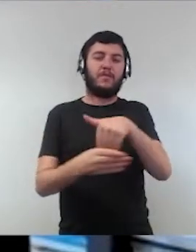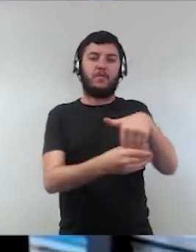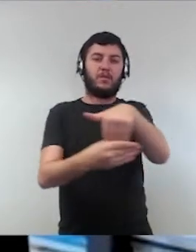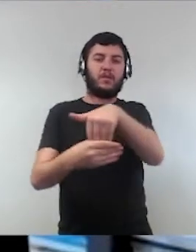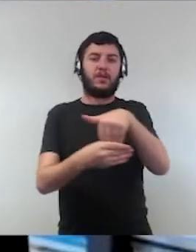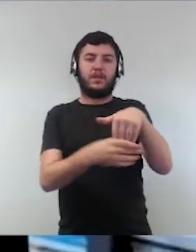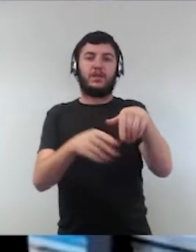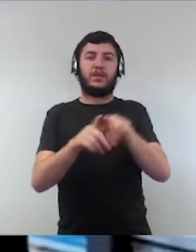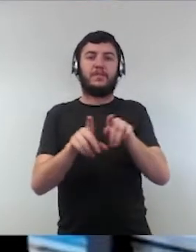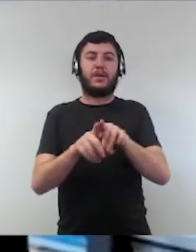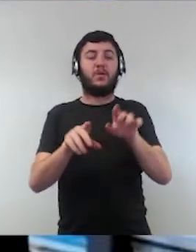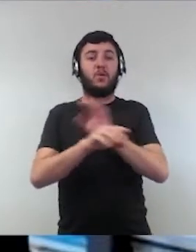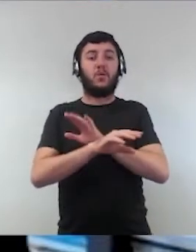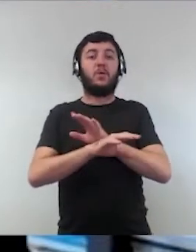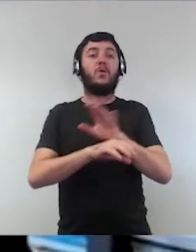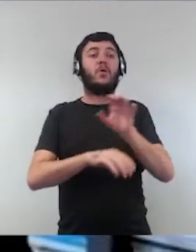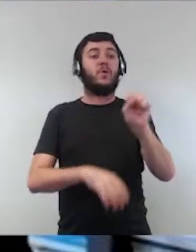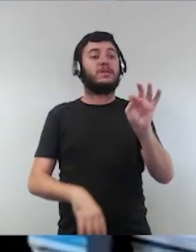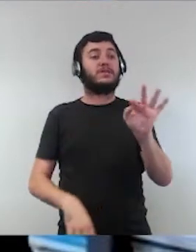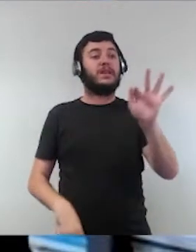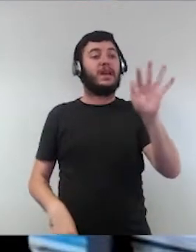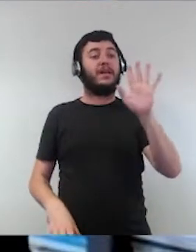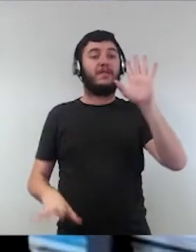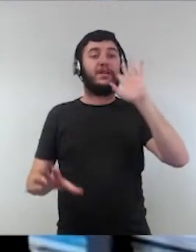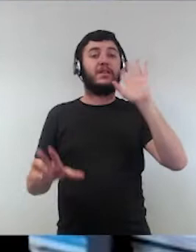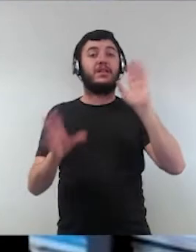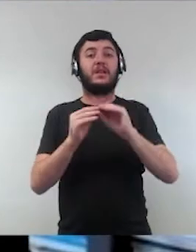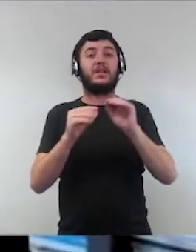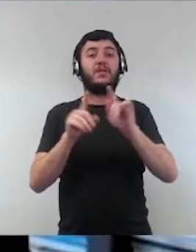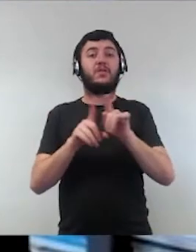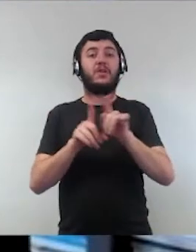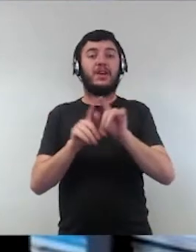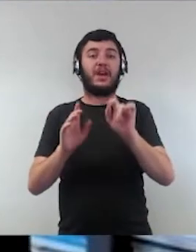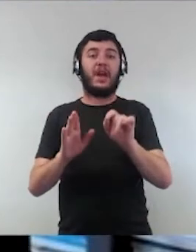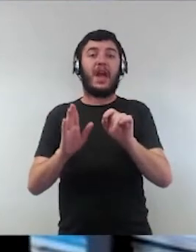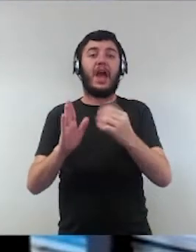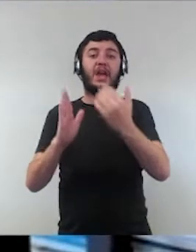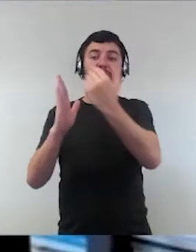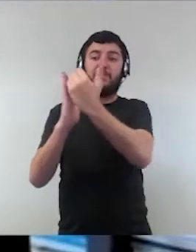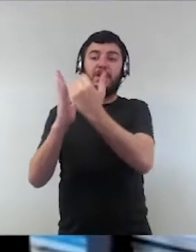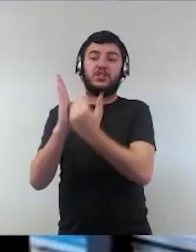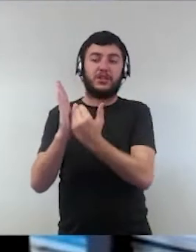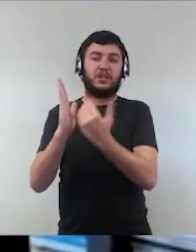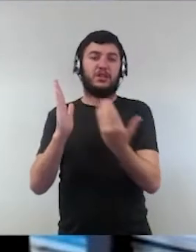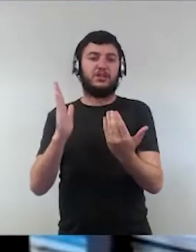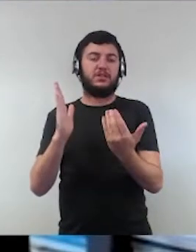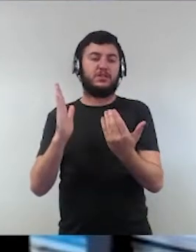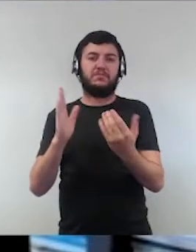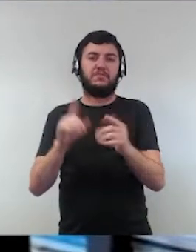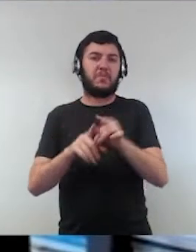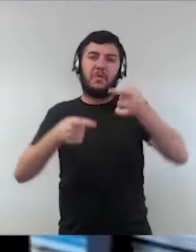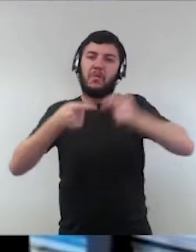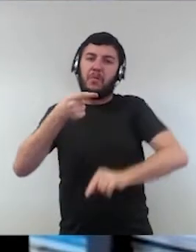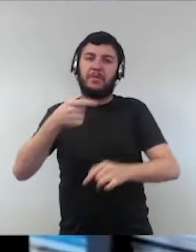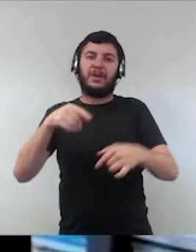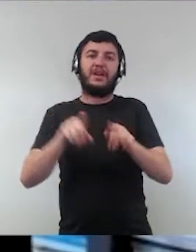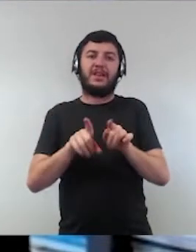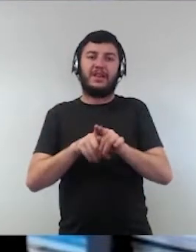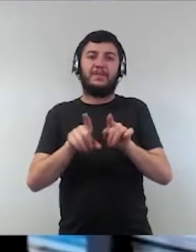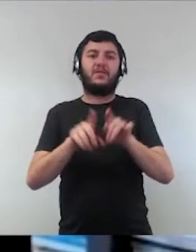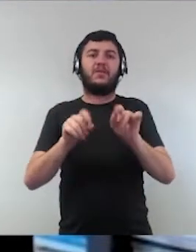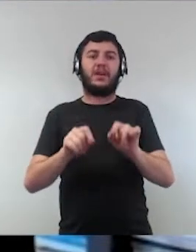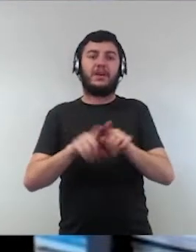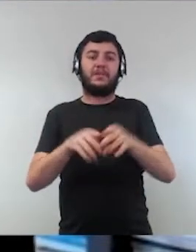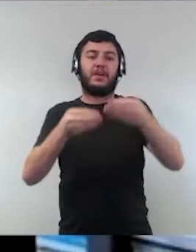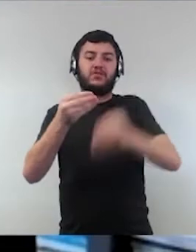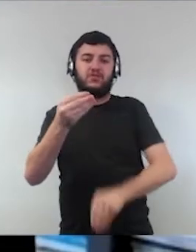medidas ali preconizadas eram absolutamente desproporcionais e que feriam alguns princípios fundamentais, e